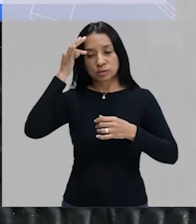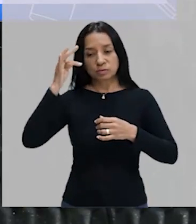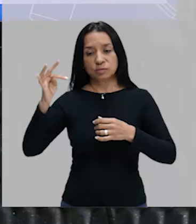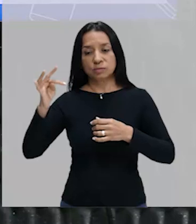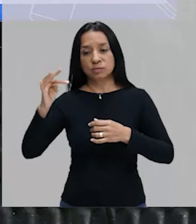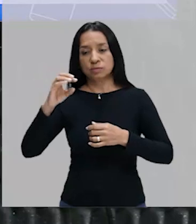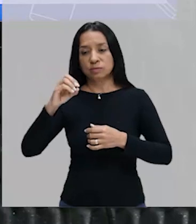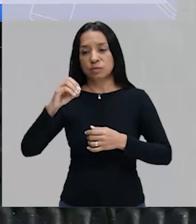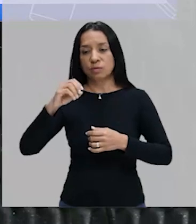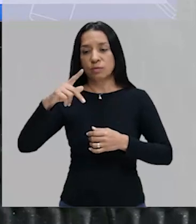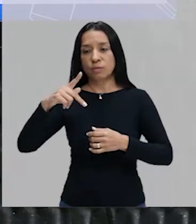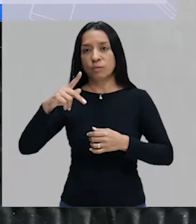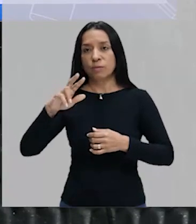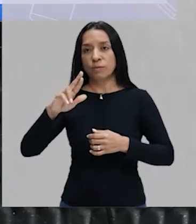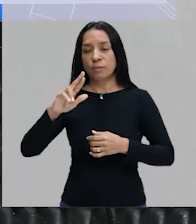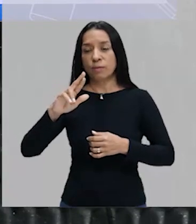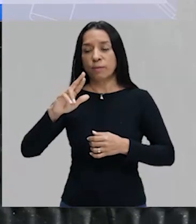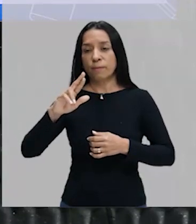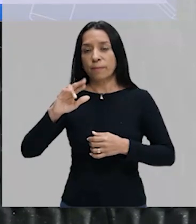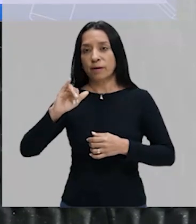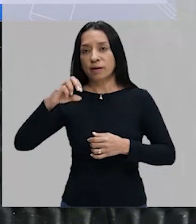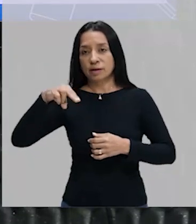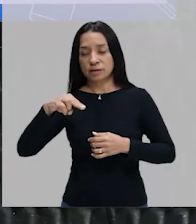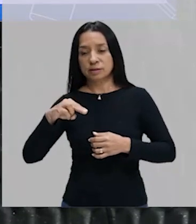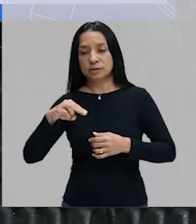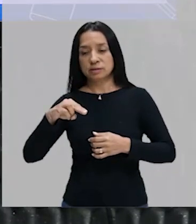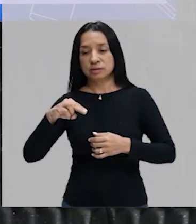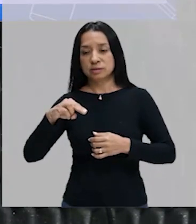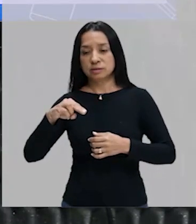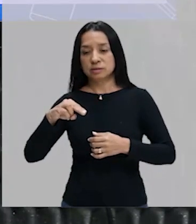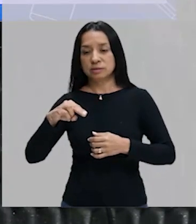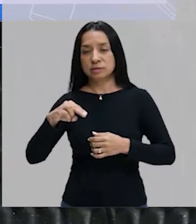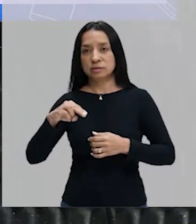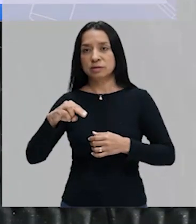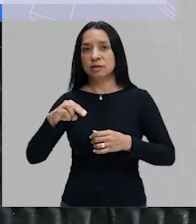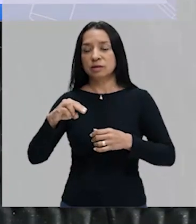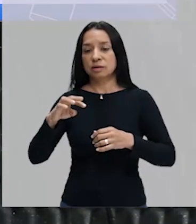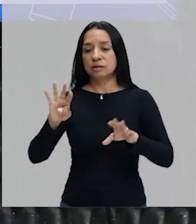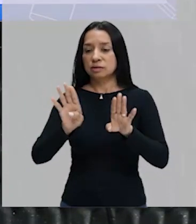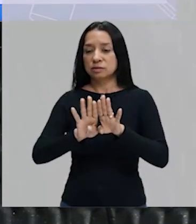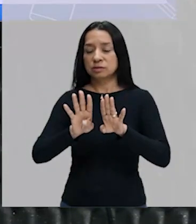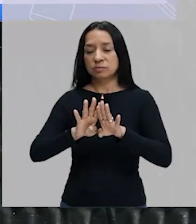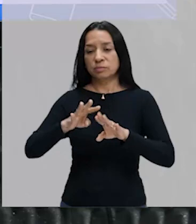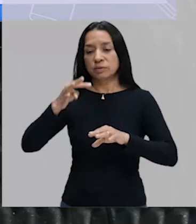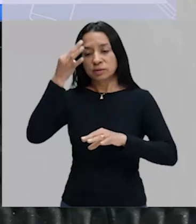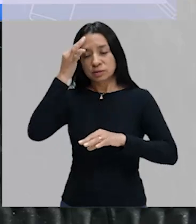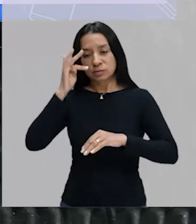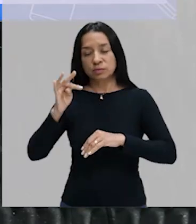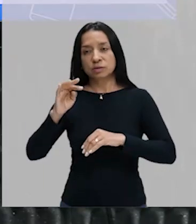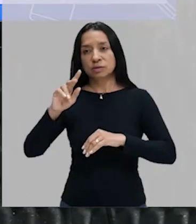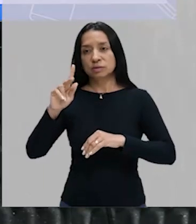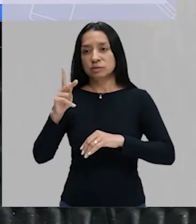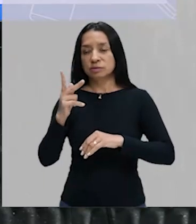de Oparin, tá? E a teoria de Haldane, começa com H.